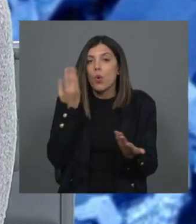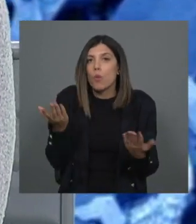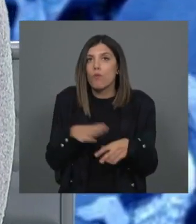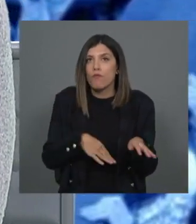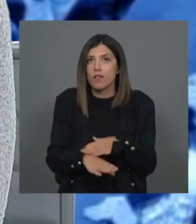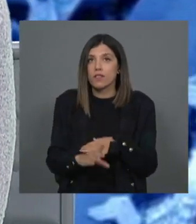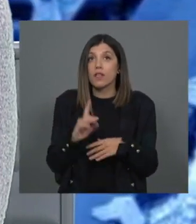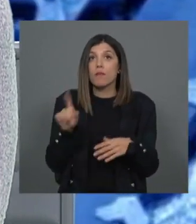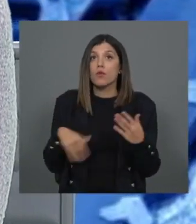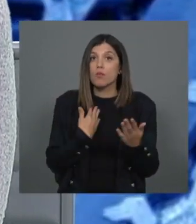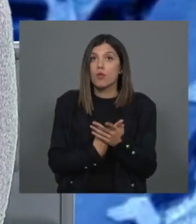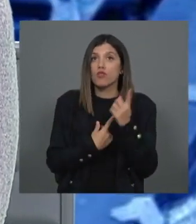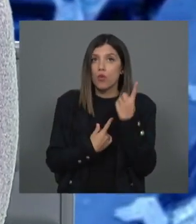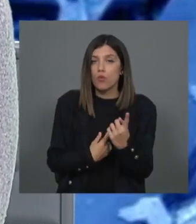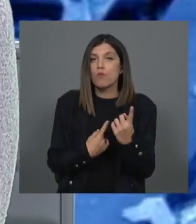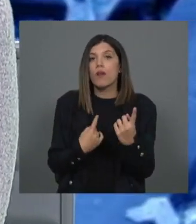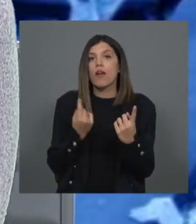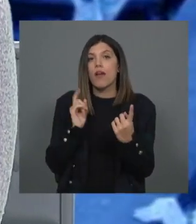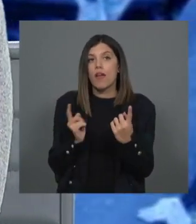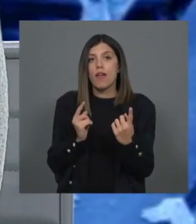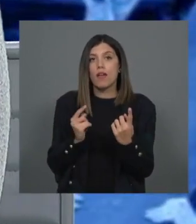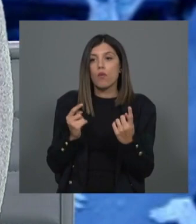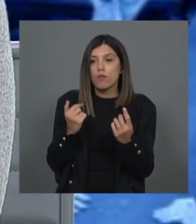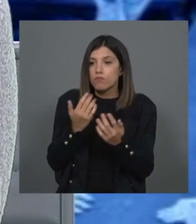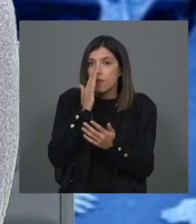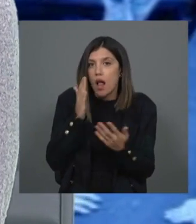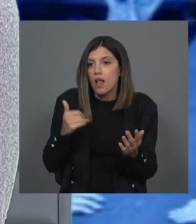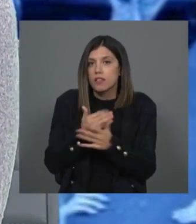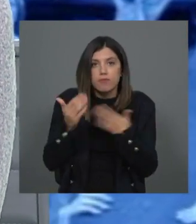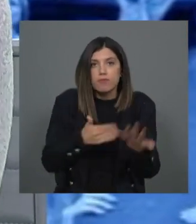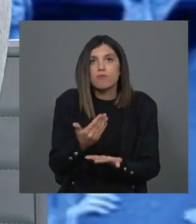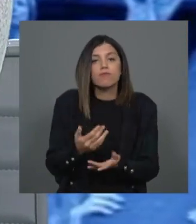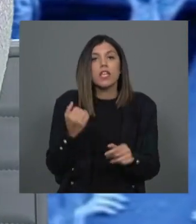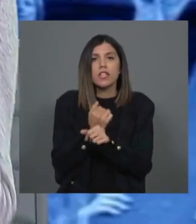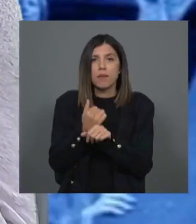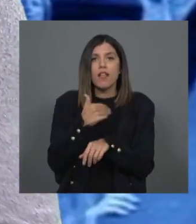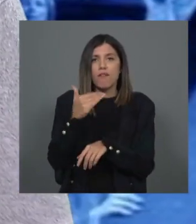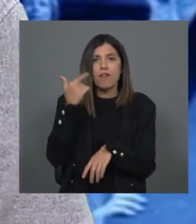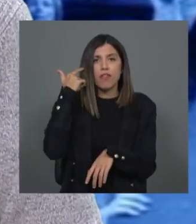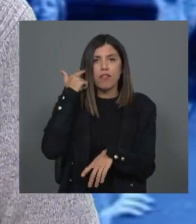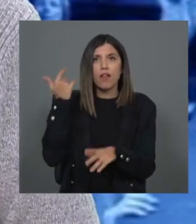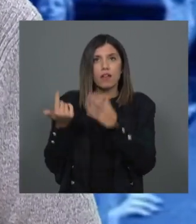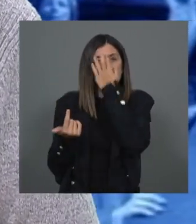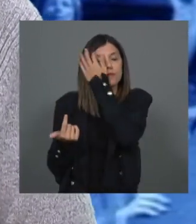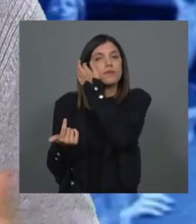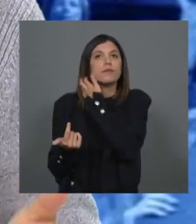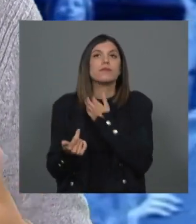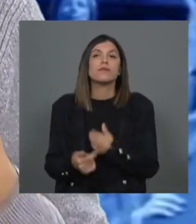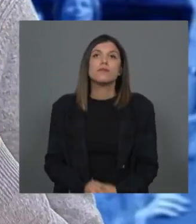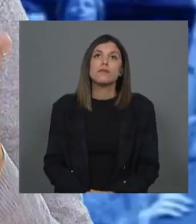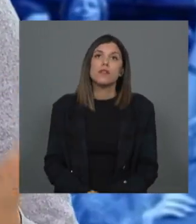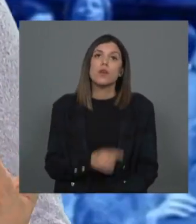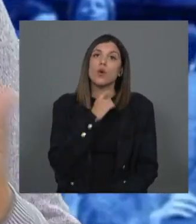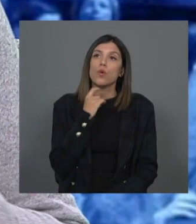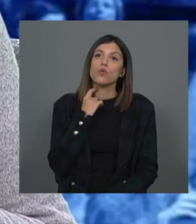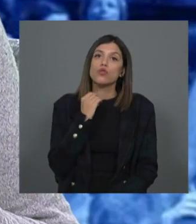das propostas vai muito nesse sentido e que já estarão a trabalhar nessa altura, na realidade. Mas com o Padre José Frazão